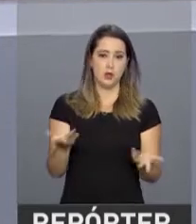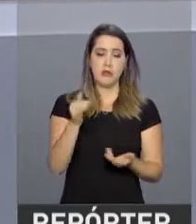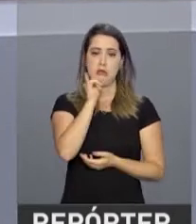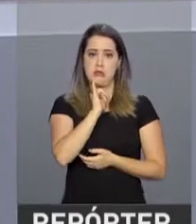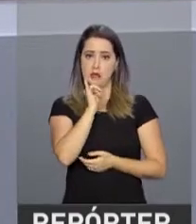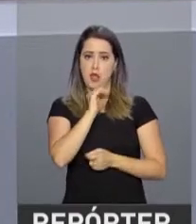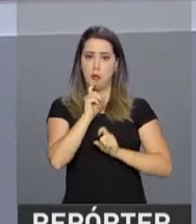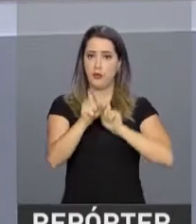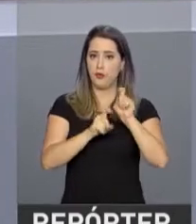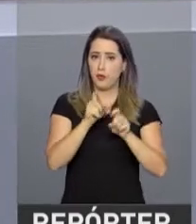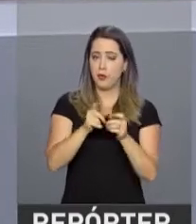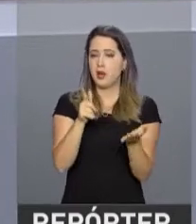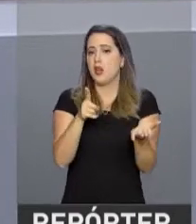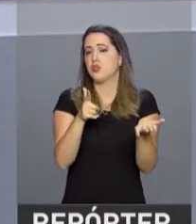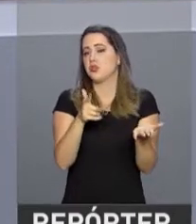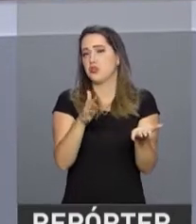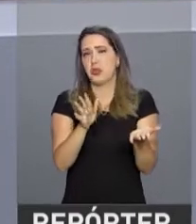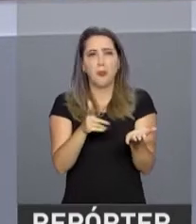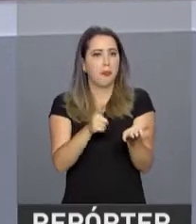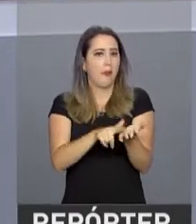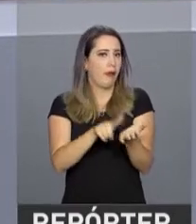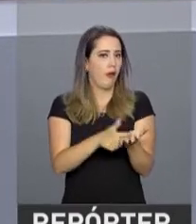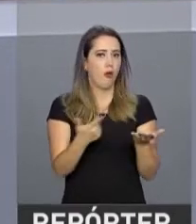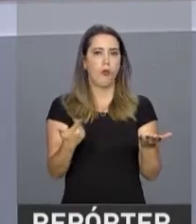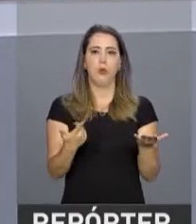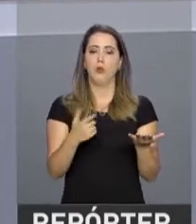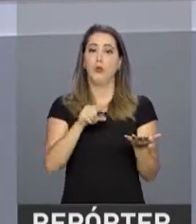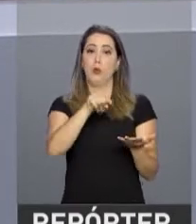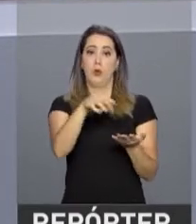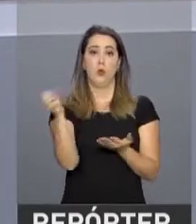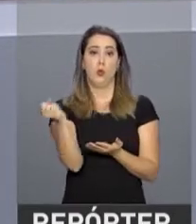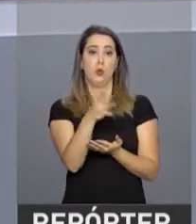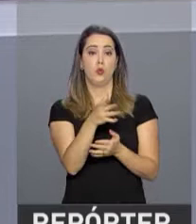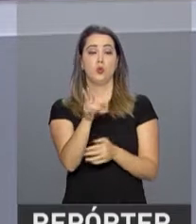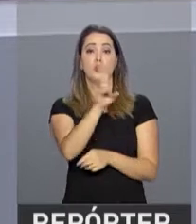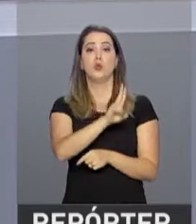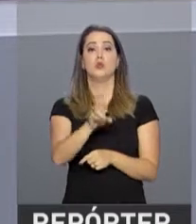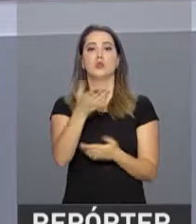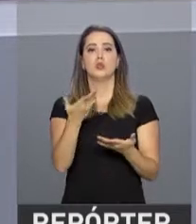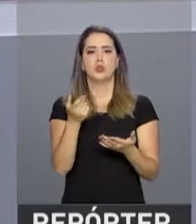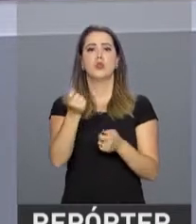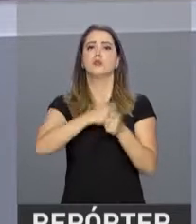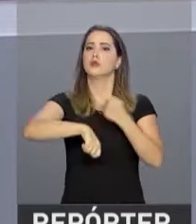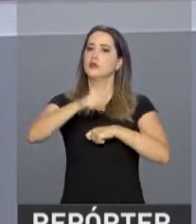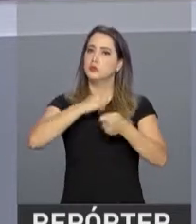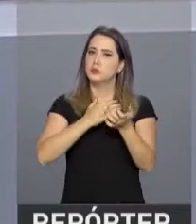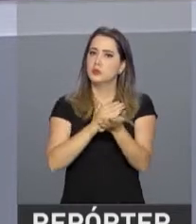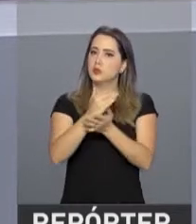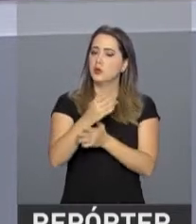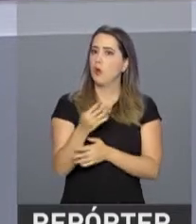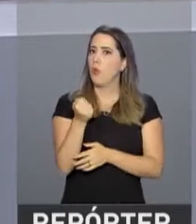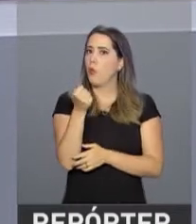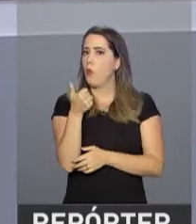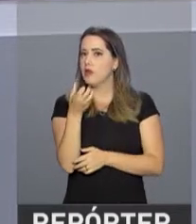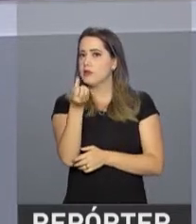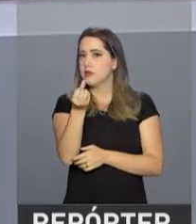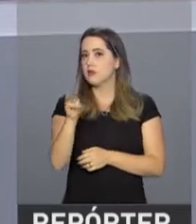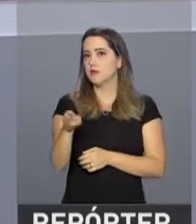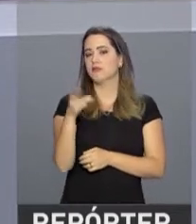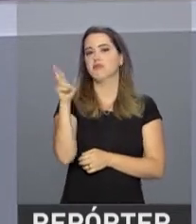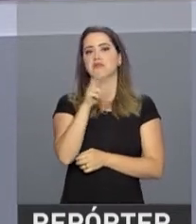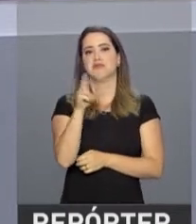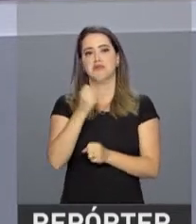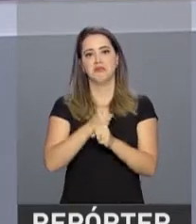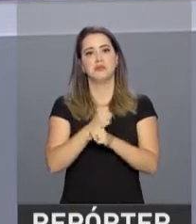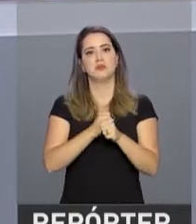como papel e suprimentos de informática por exemplo o novo método vai permitir uma economia inicial de quase 6 milhões de reais